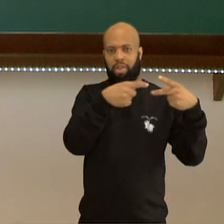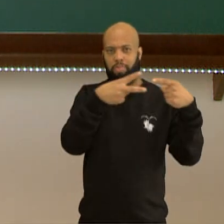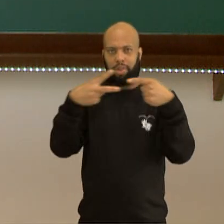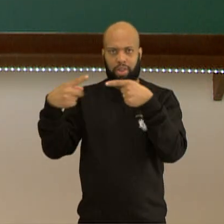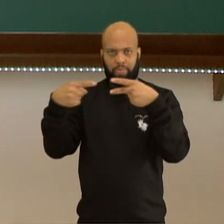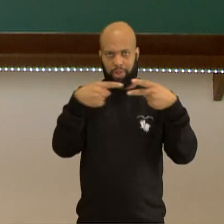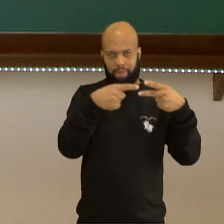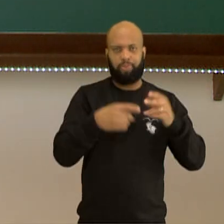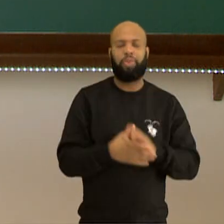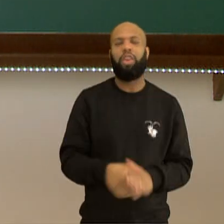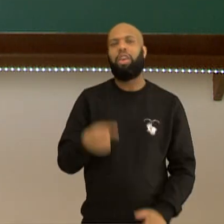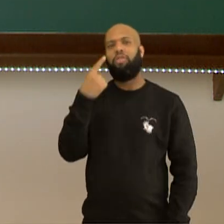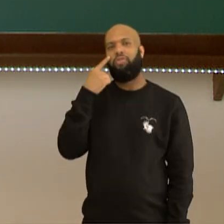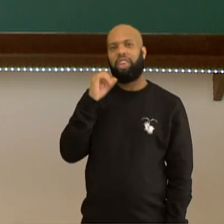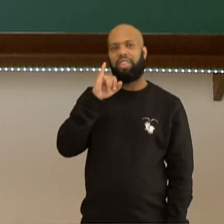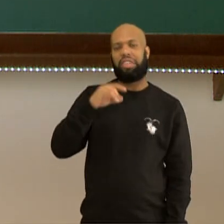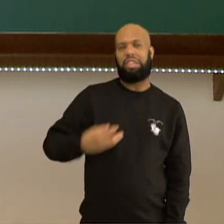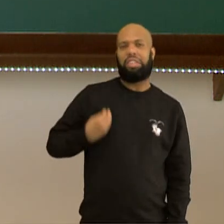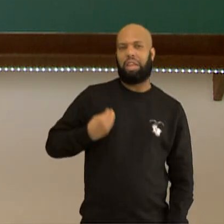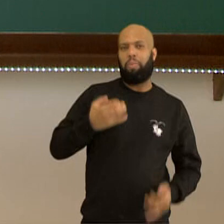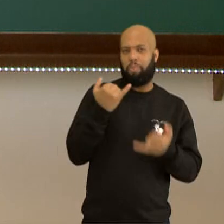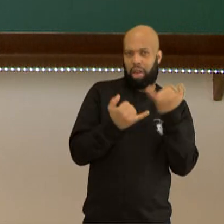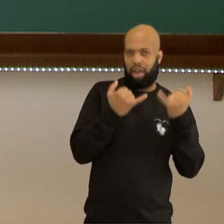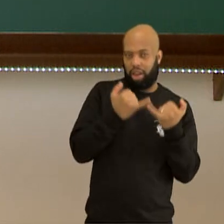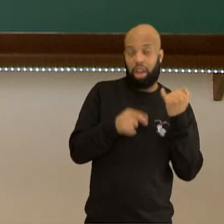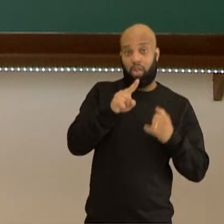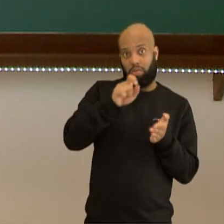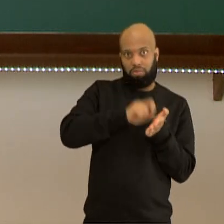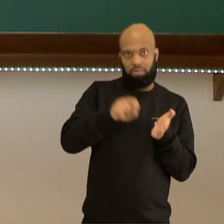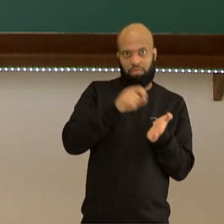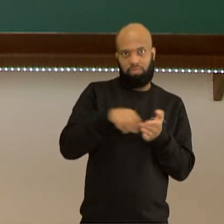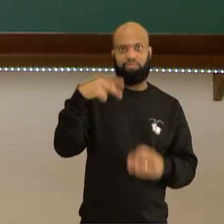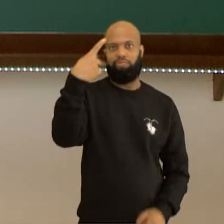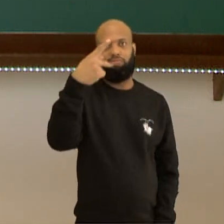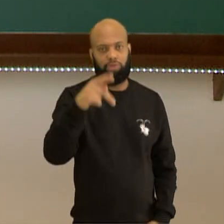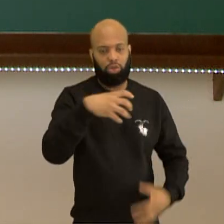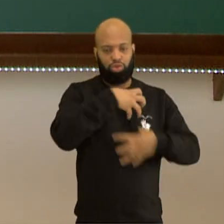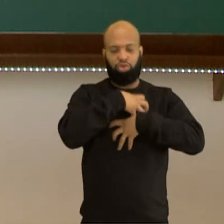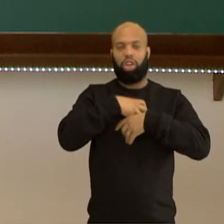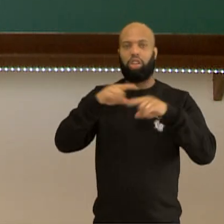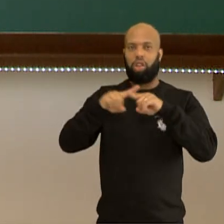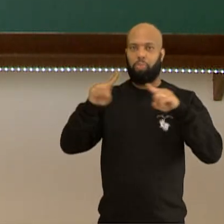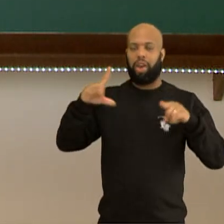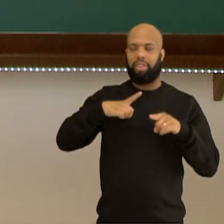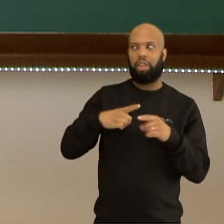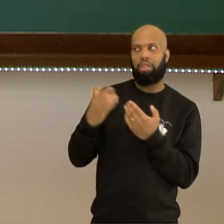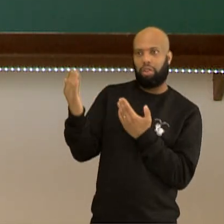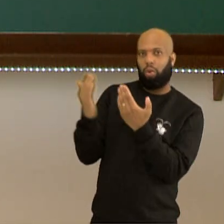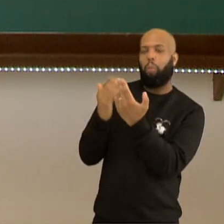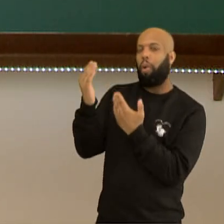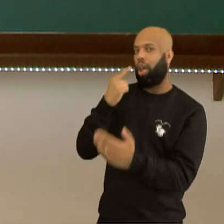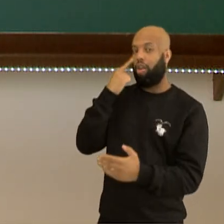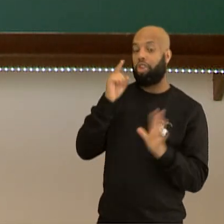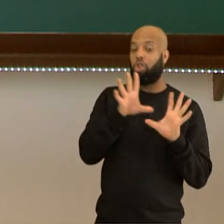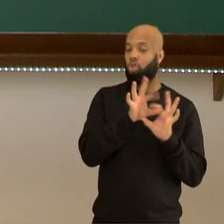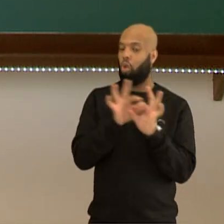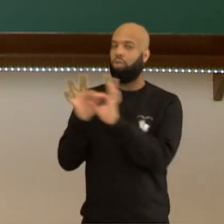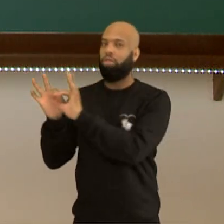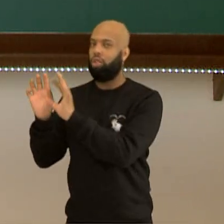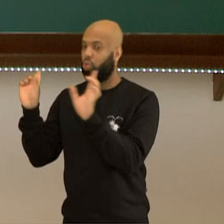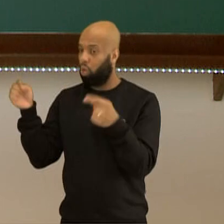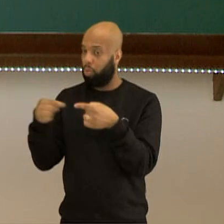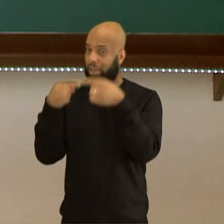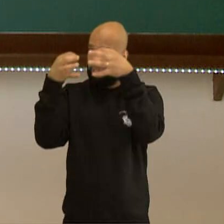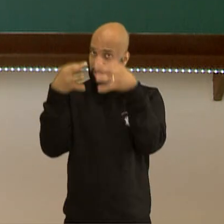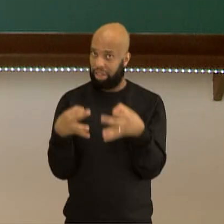que a professora colocou aqui. Claro que vocês escreveram com as palavras de vocês, mas tem que estar dentro desse contexto de pensar o